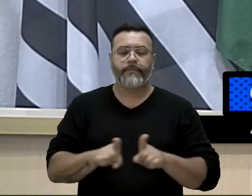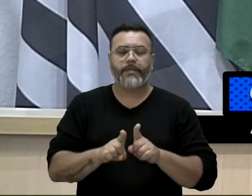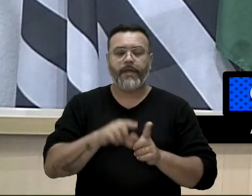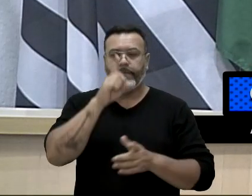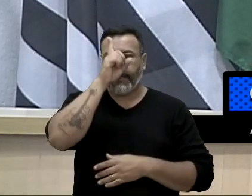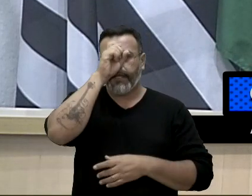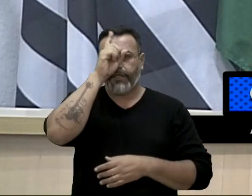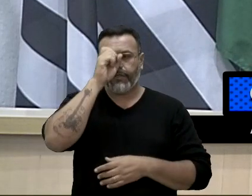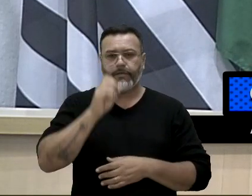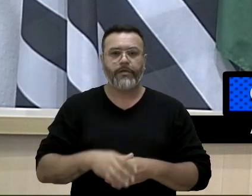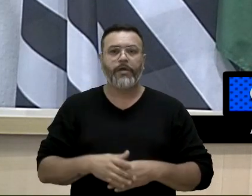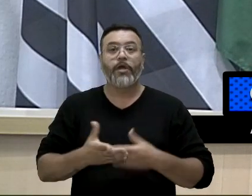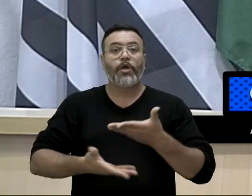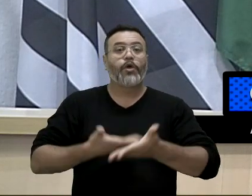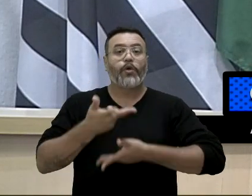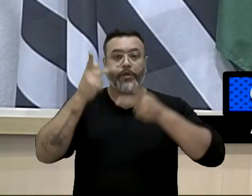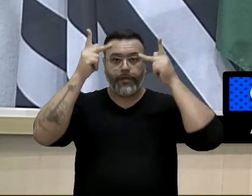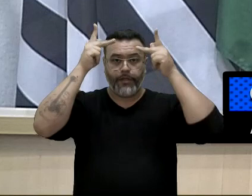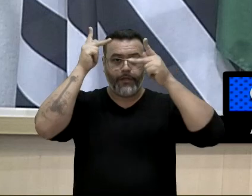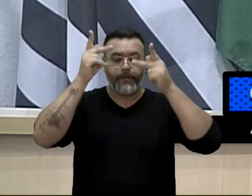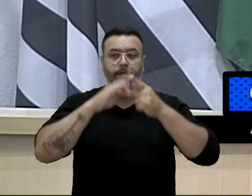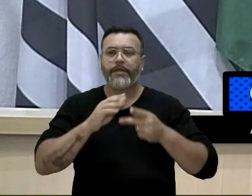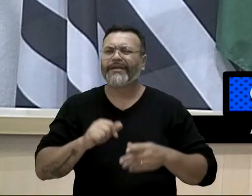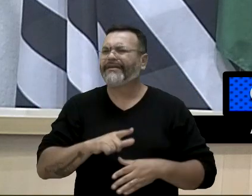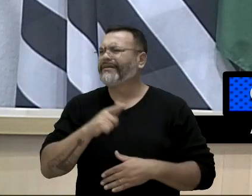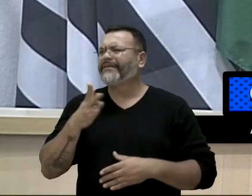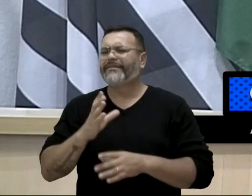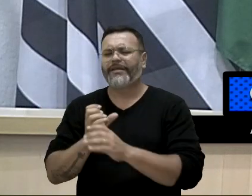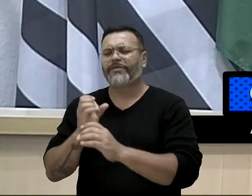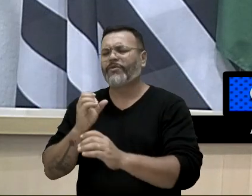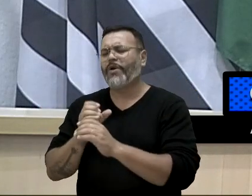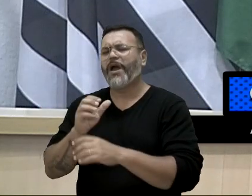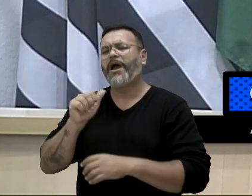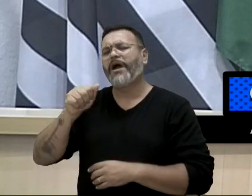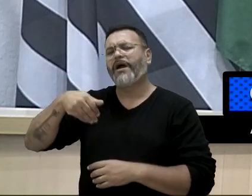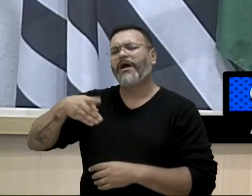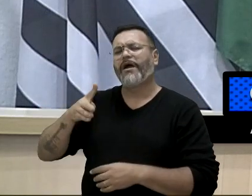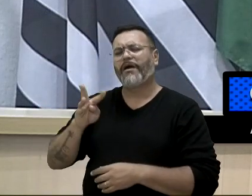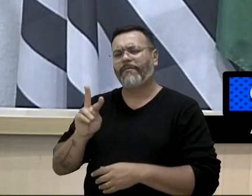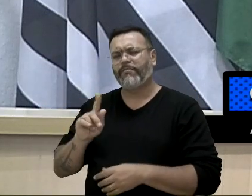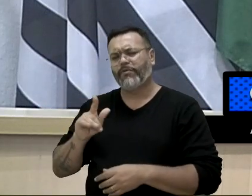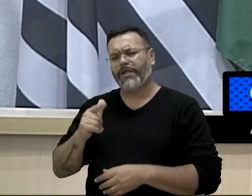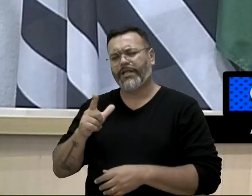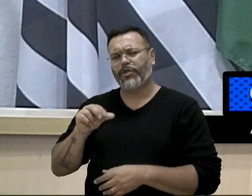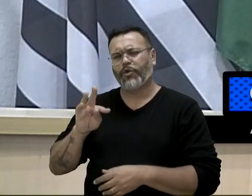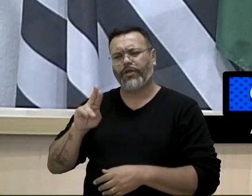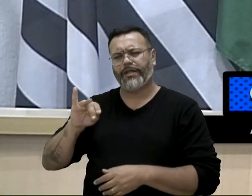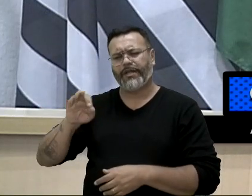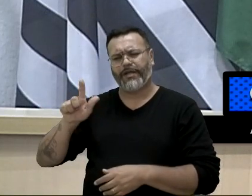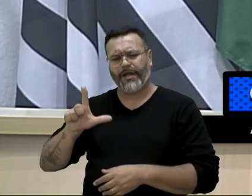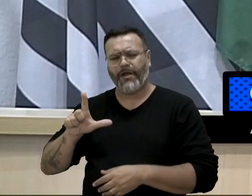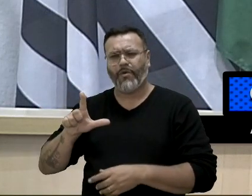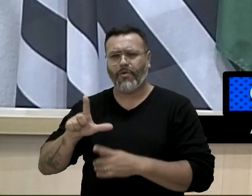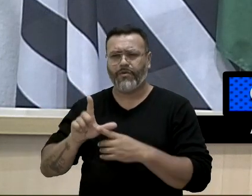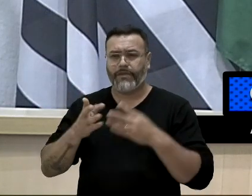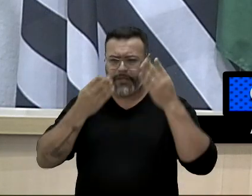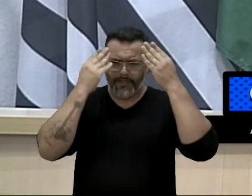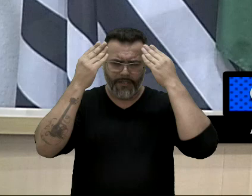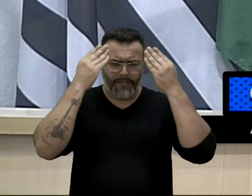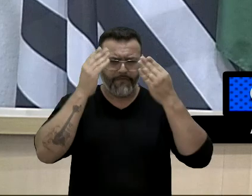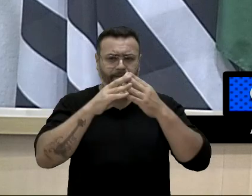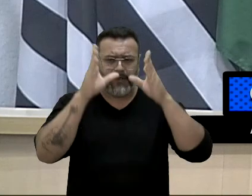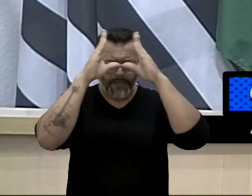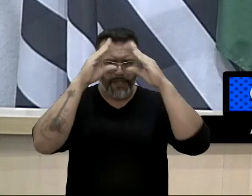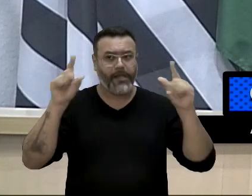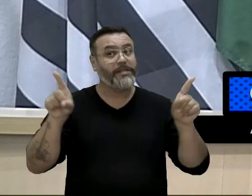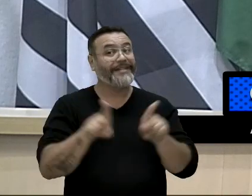de psiquiatria, tanto ambulatorial como a psiquiatria, a enfermaria, né, de psiquiatria. Então, a gente